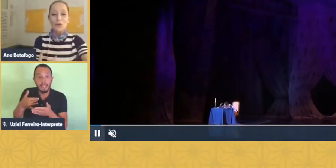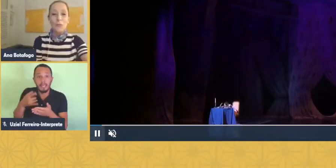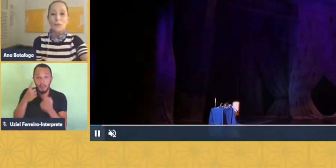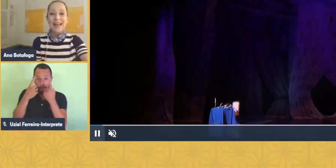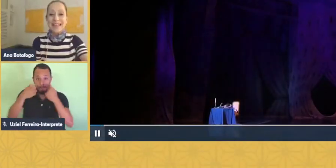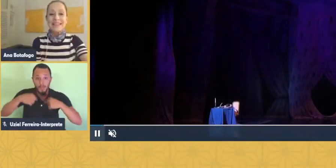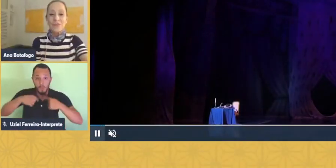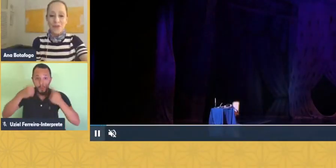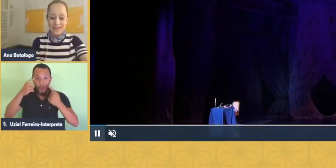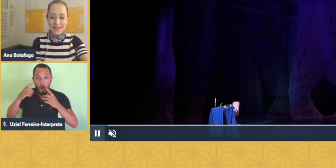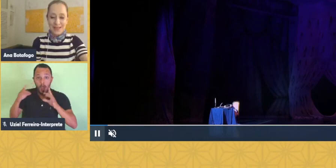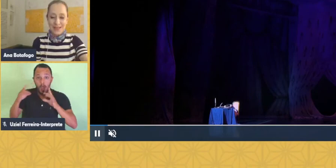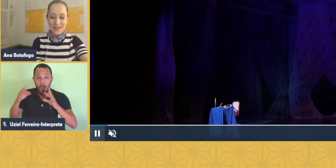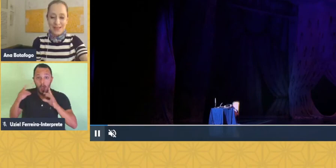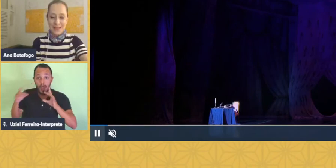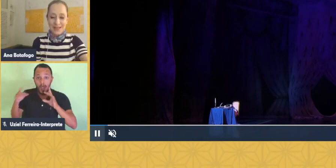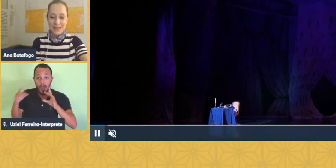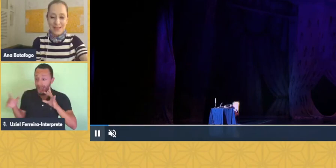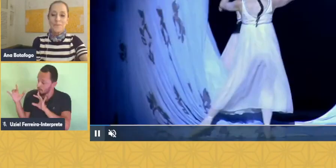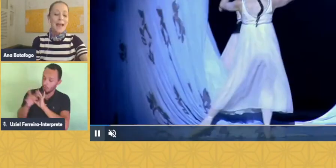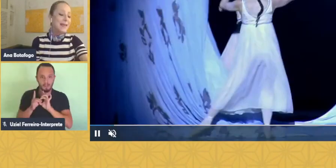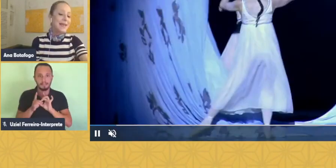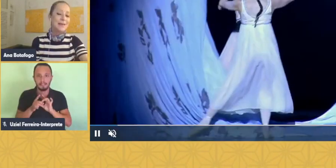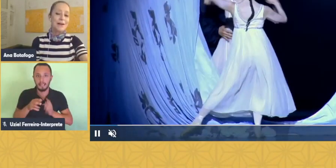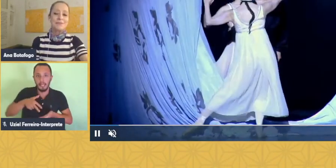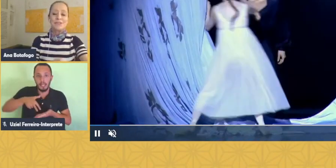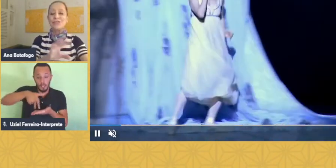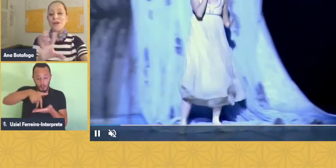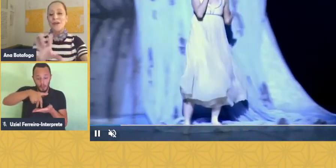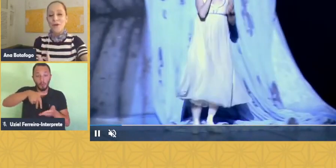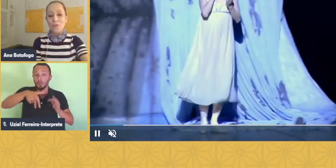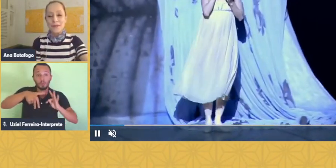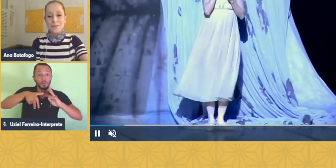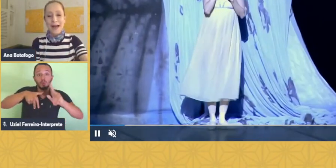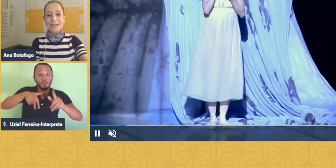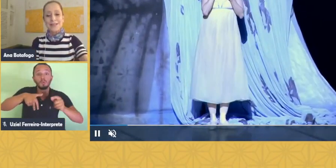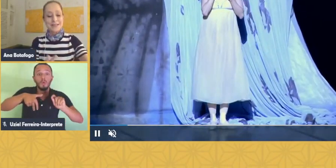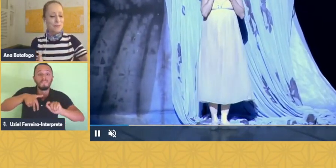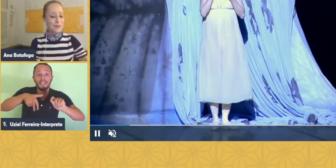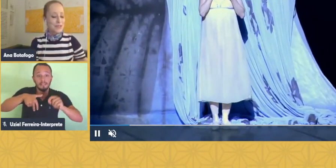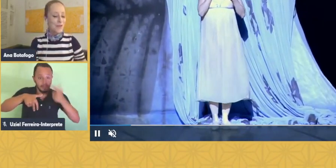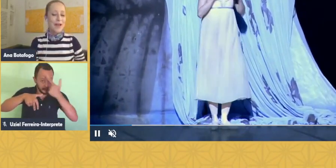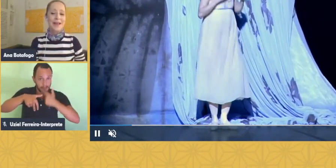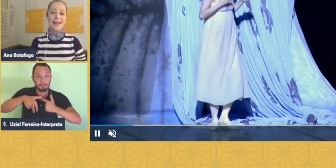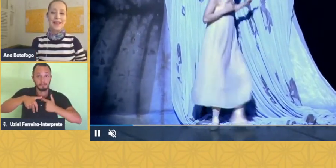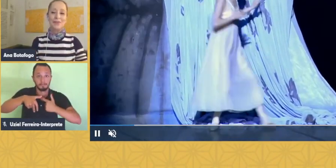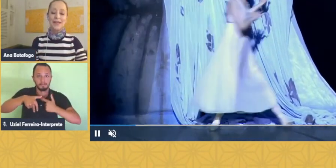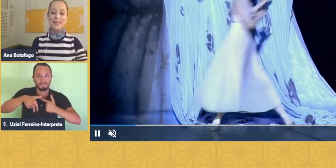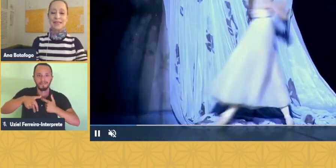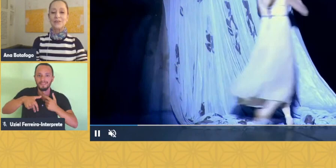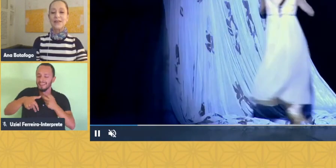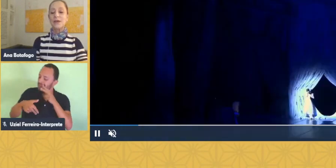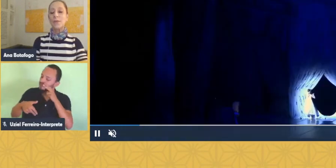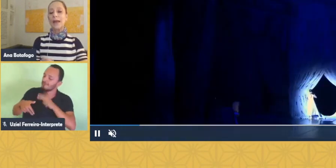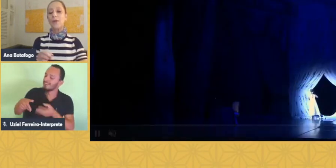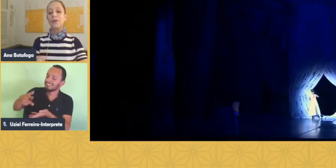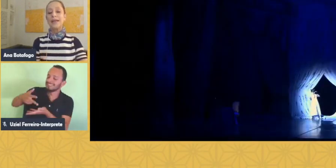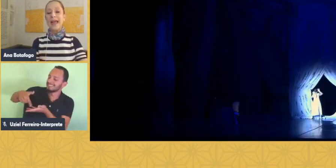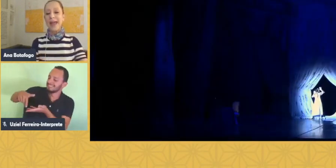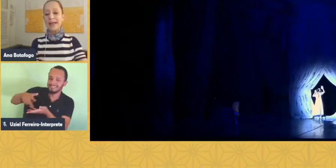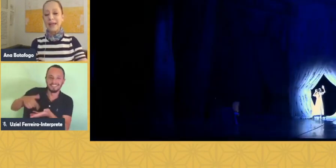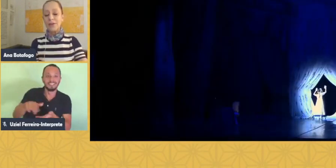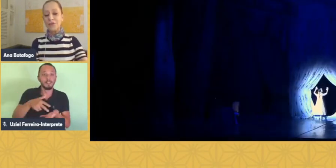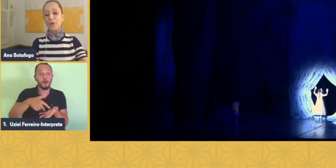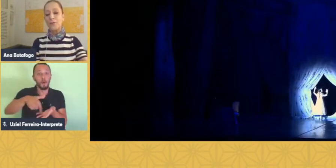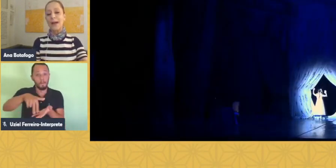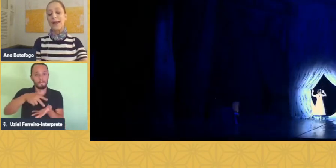de tudo que eu pudesse fazer Oi e a gente vai ver algumas imagens você dançando linda seu